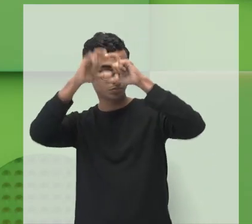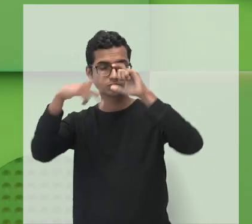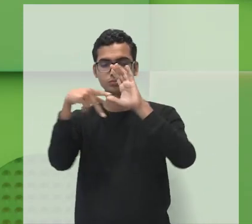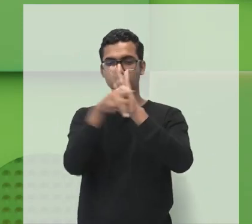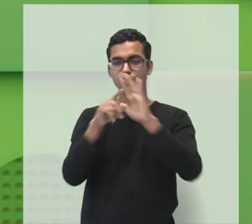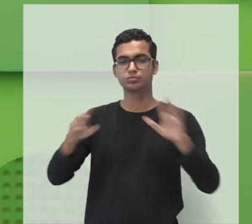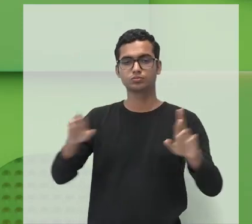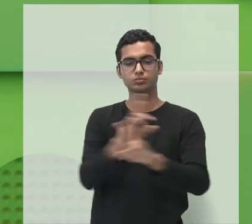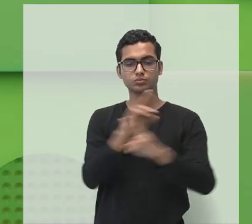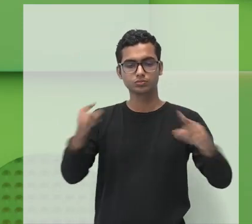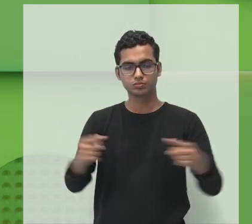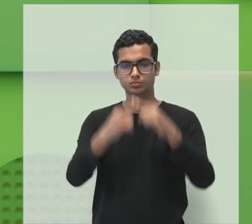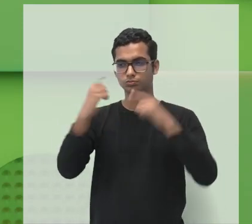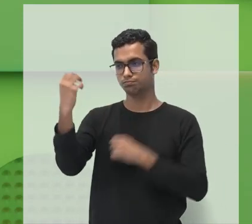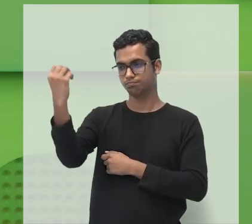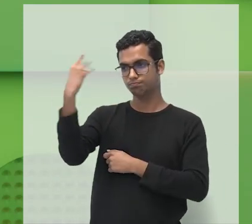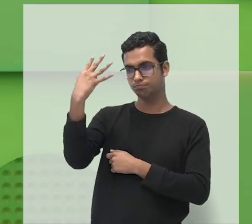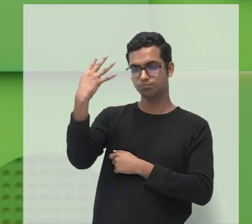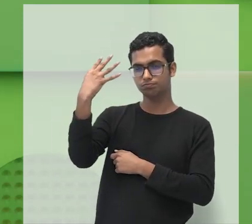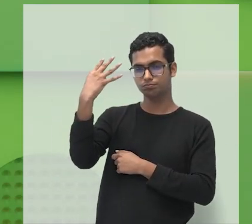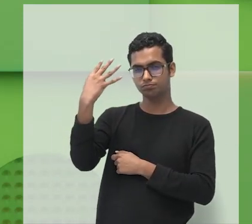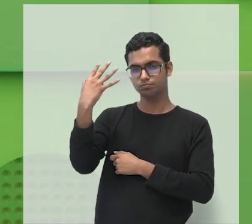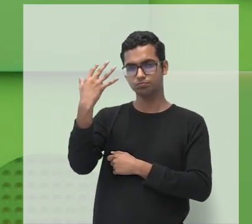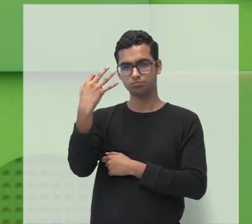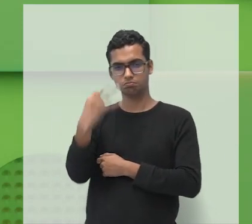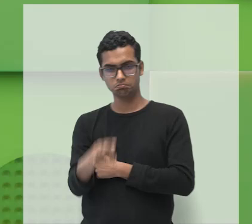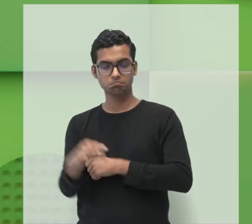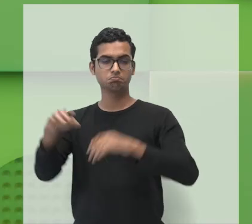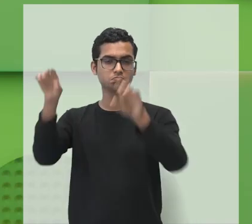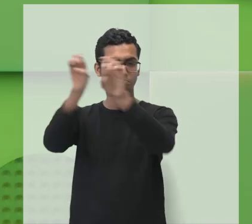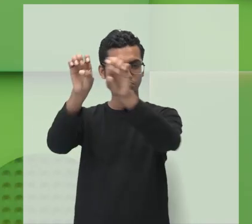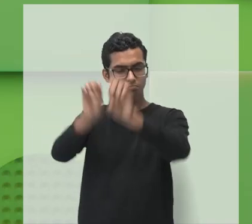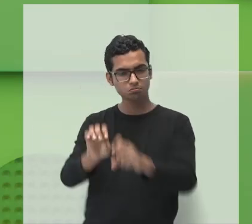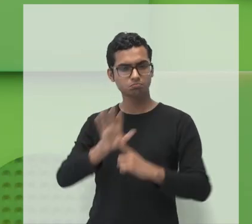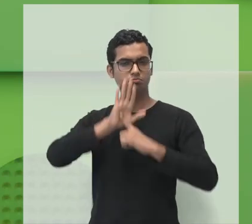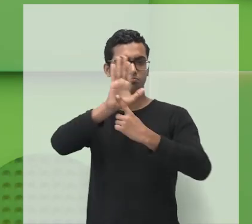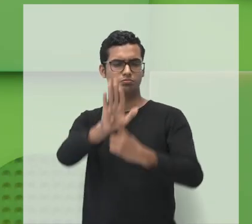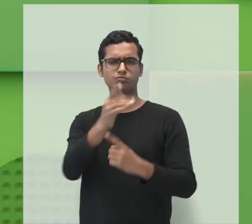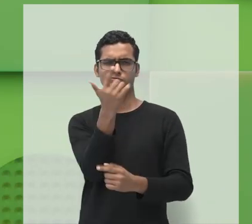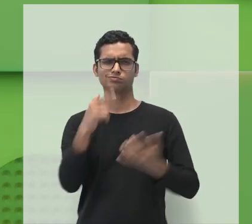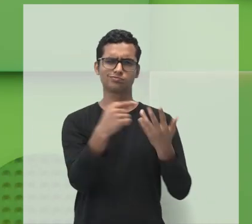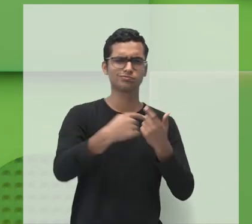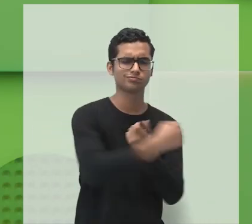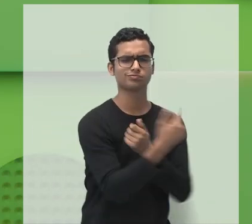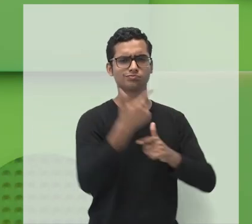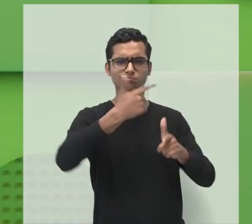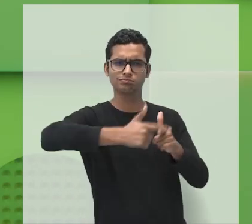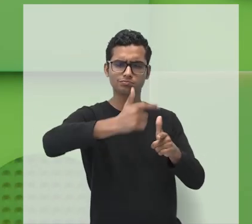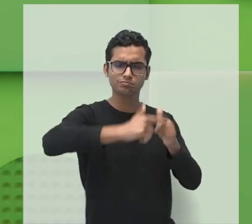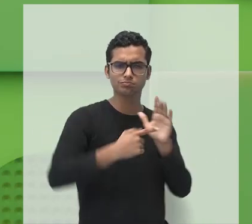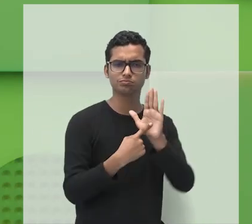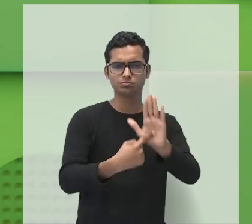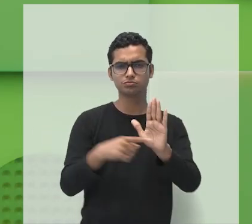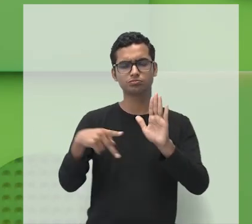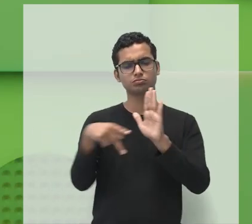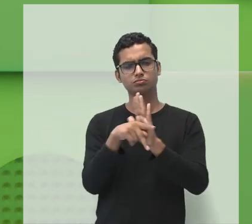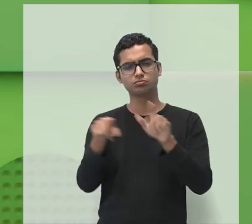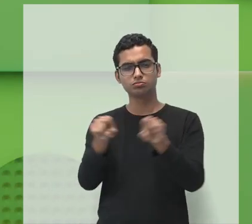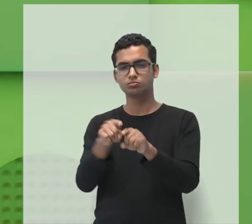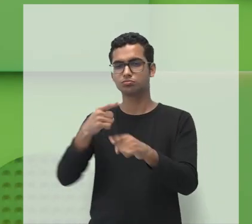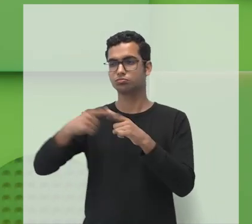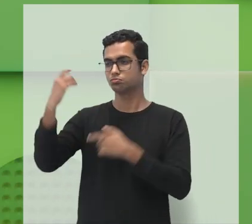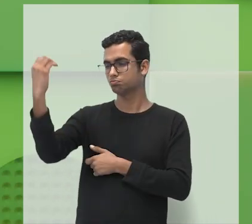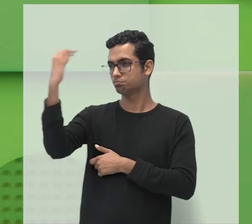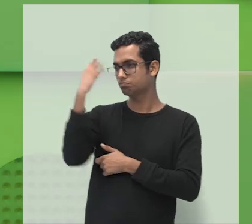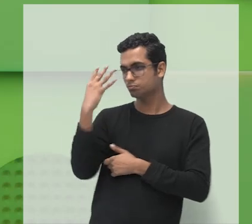na fisiologia que a gente viu aí, as partes dos olhos, tem muitos outros problemas, né, que causam distúrbios na visão, mas o